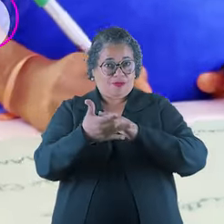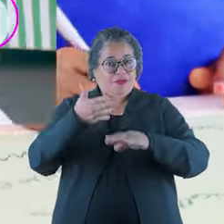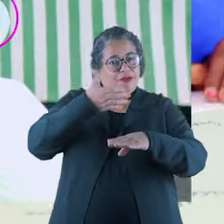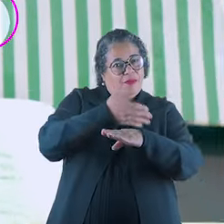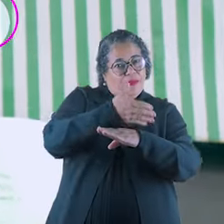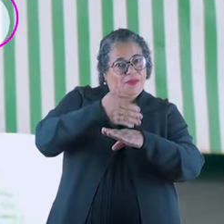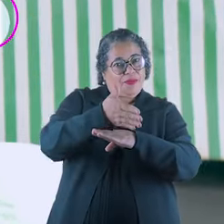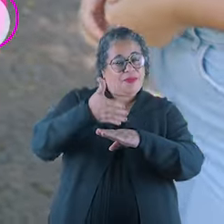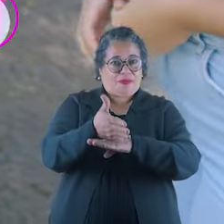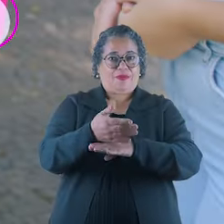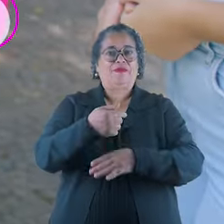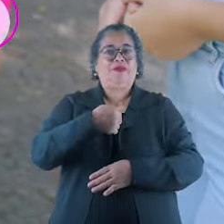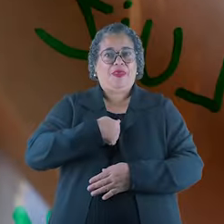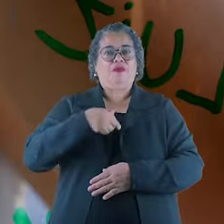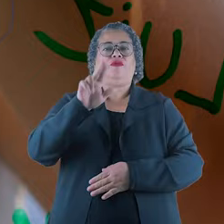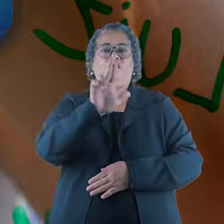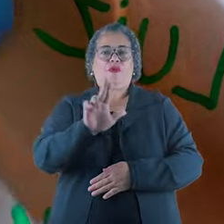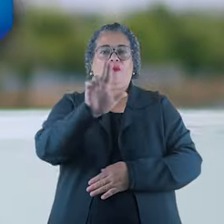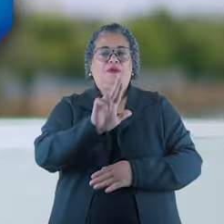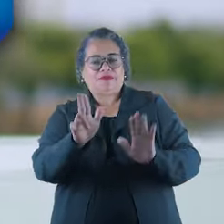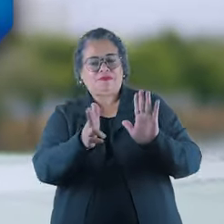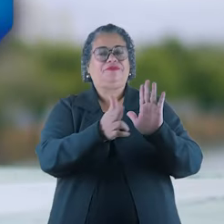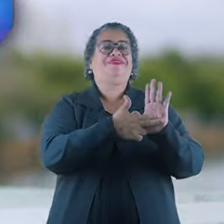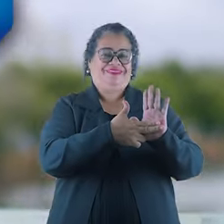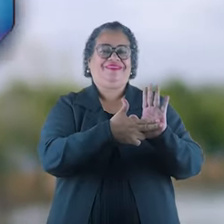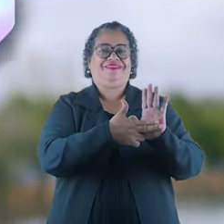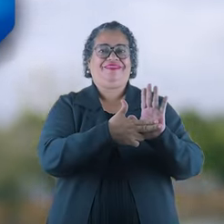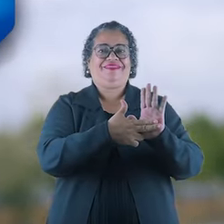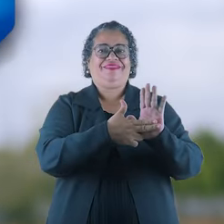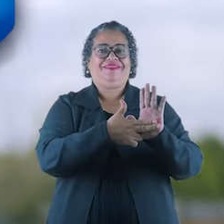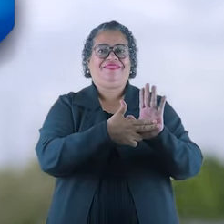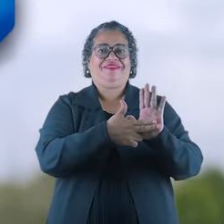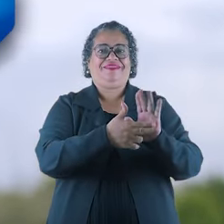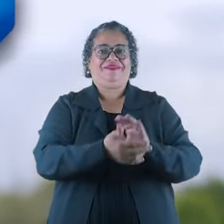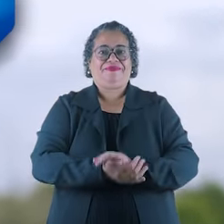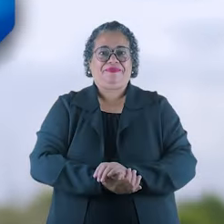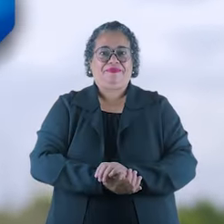Acompanhe nossas redes sociais e faça parte. Eu sou Uberlândia e assino embaixo.